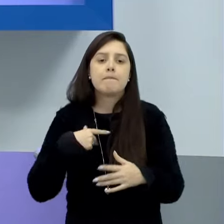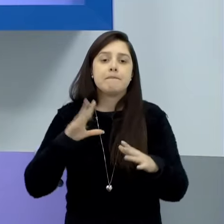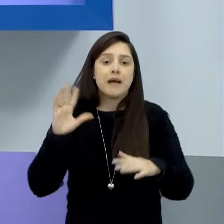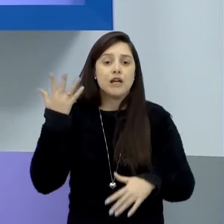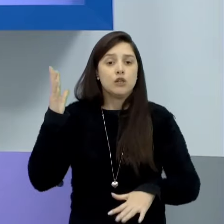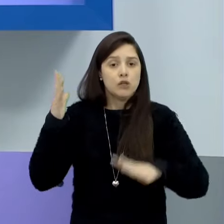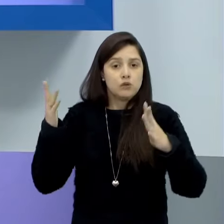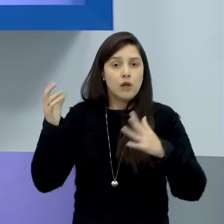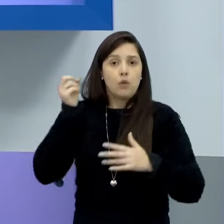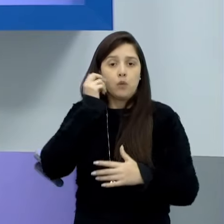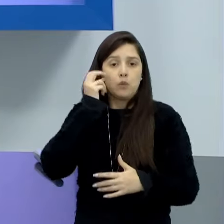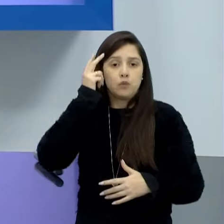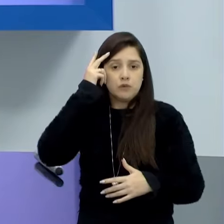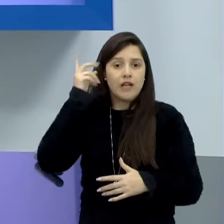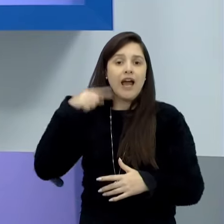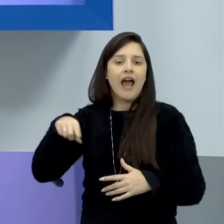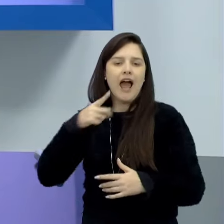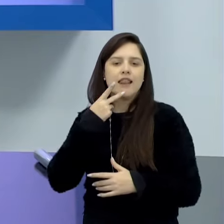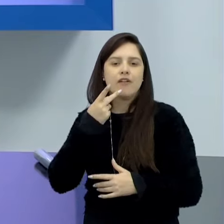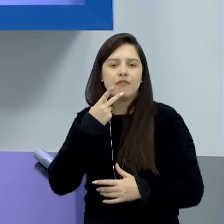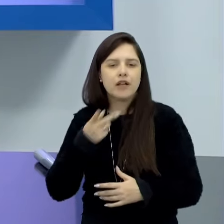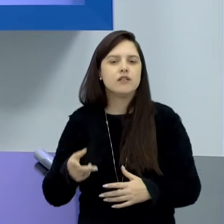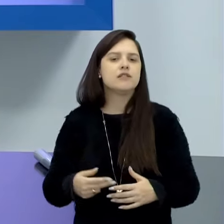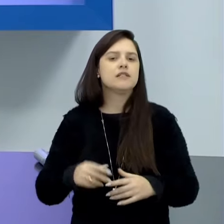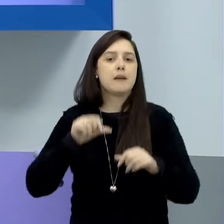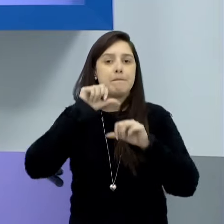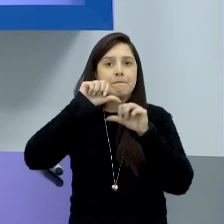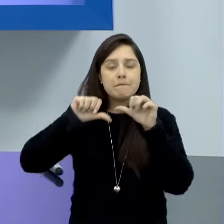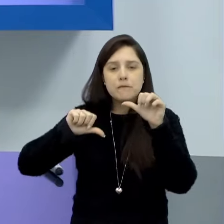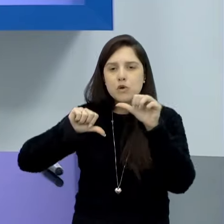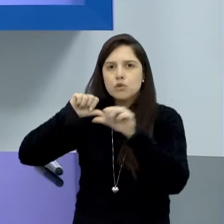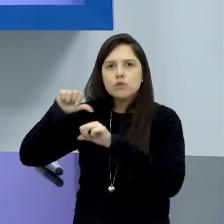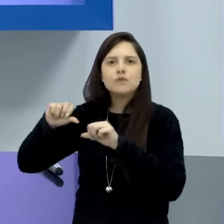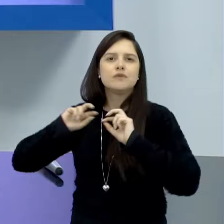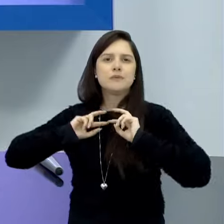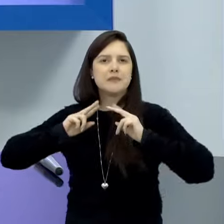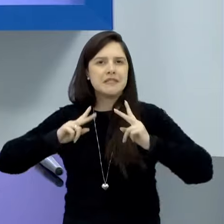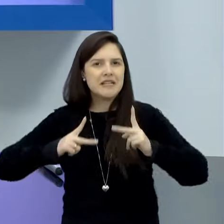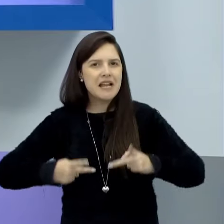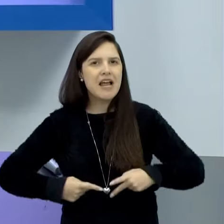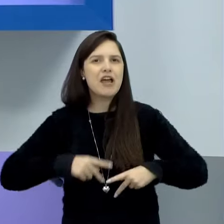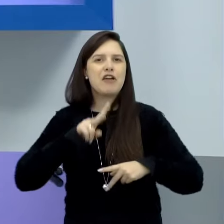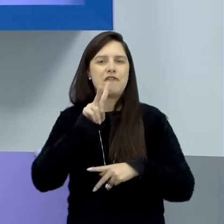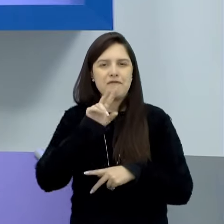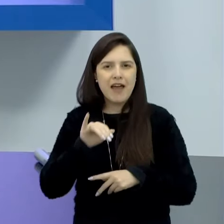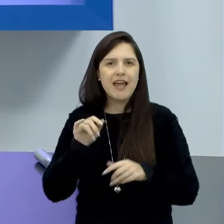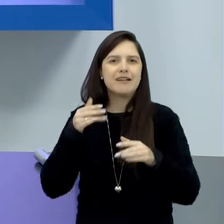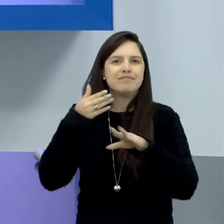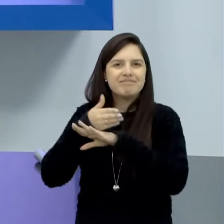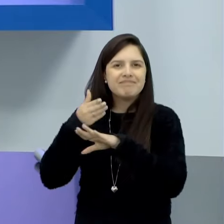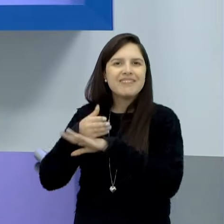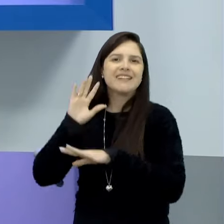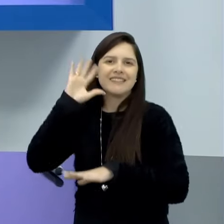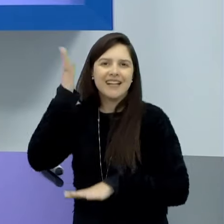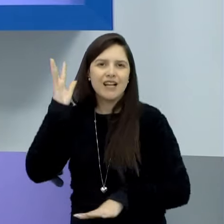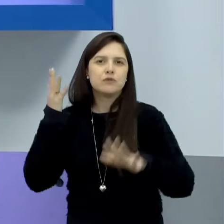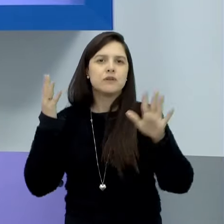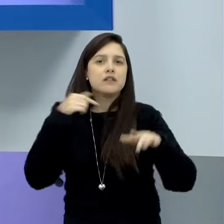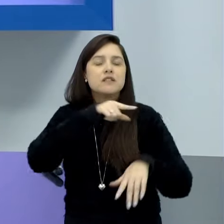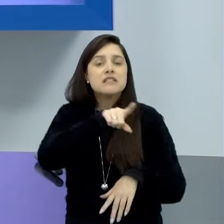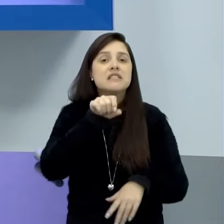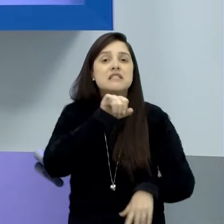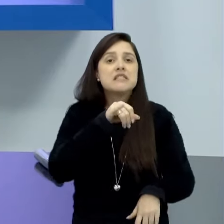paisagem cultural, aí sim a gente está falando das mudanças que o ser humano faz na natureza. Então, se você